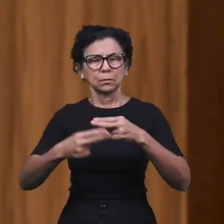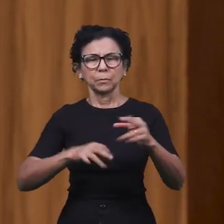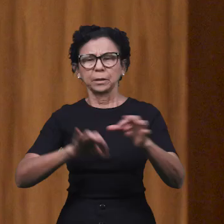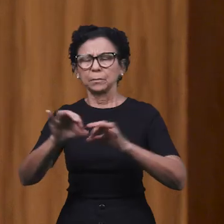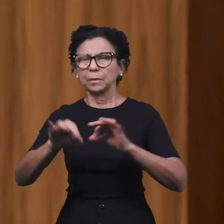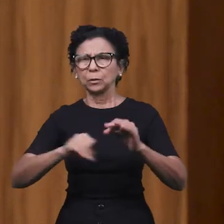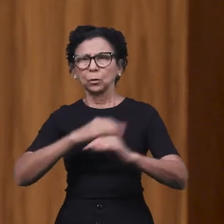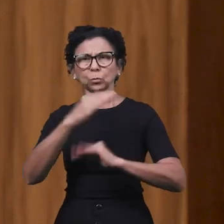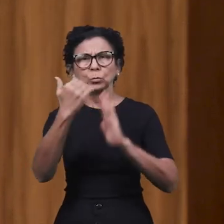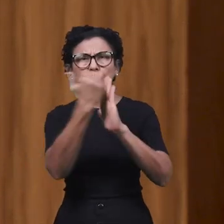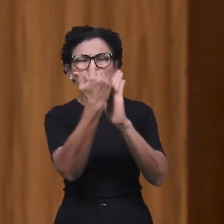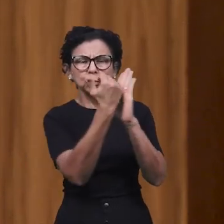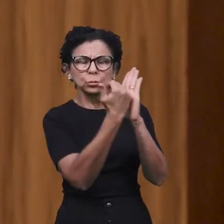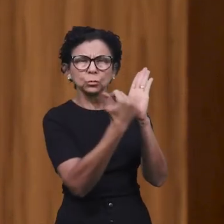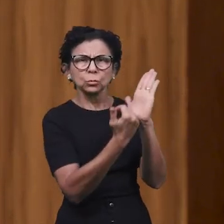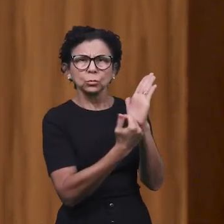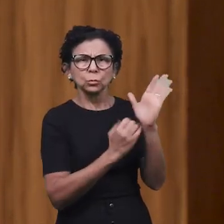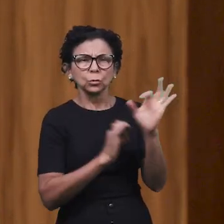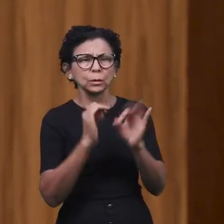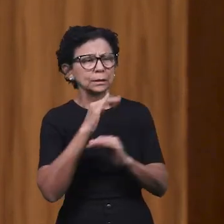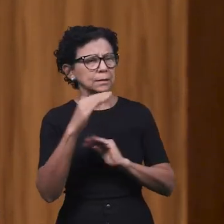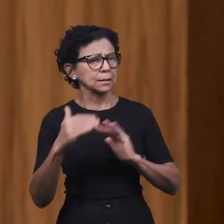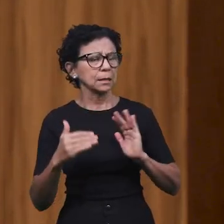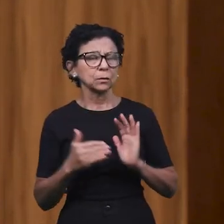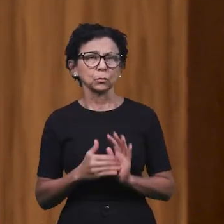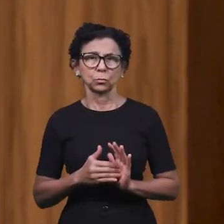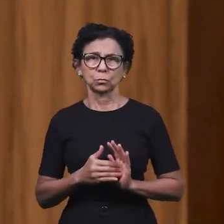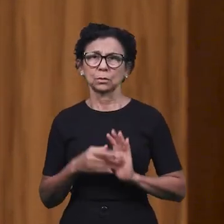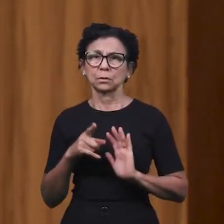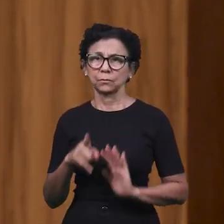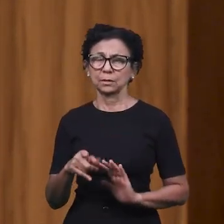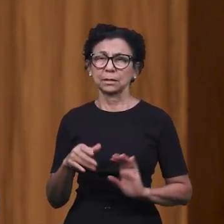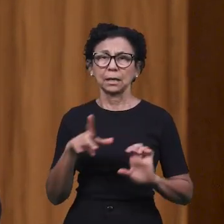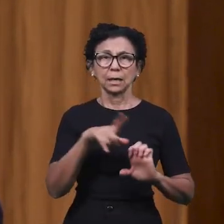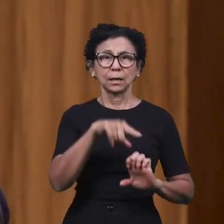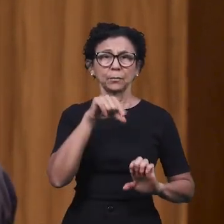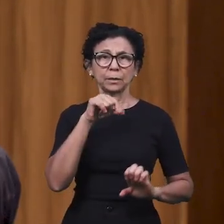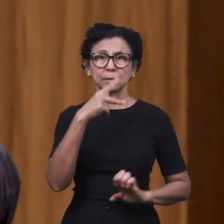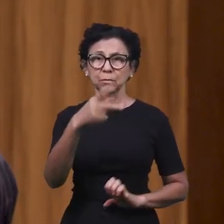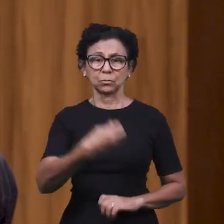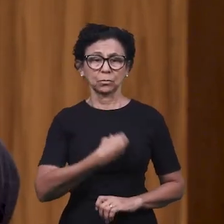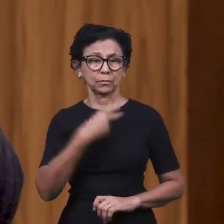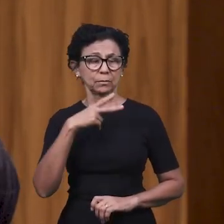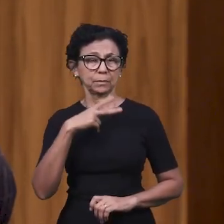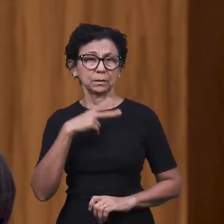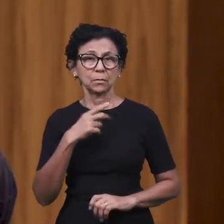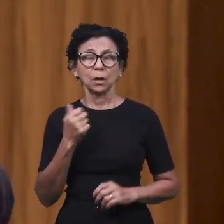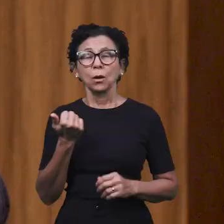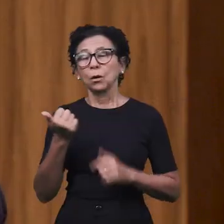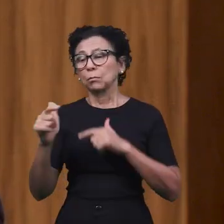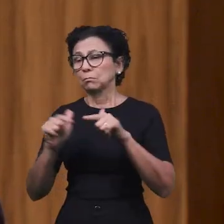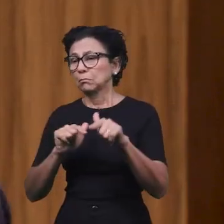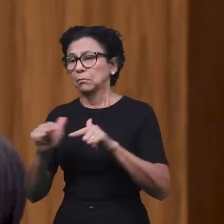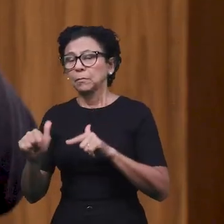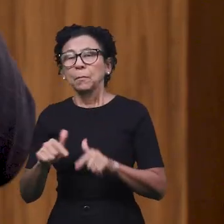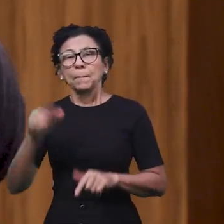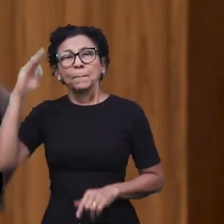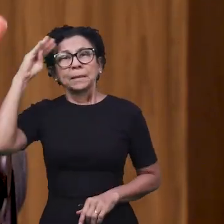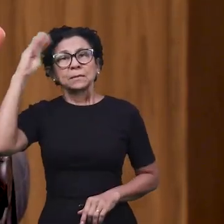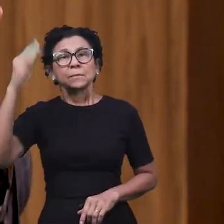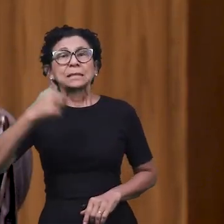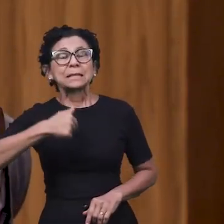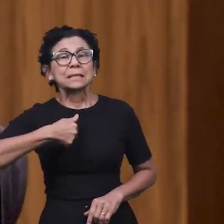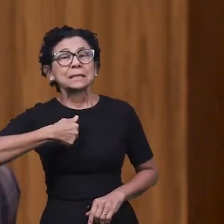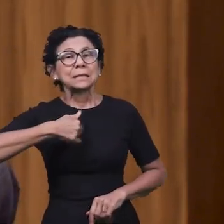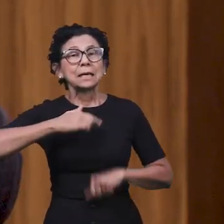ser como empreendedores, seja das nossas vidas, seja de um negócio, e inclusive, principalmente, se eu for